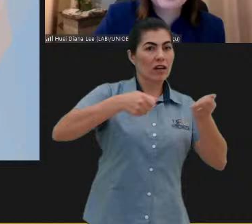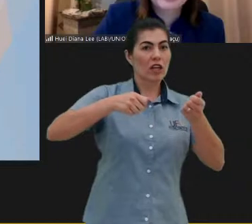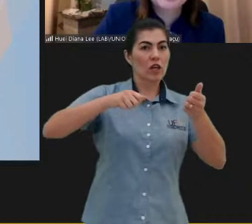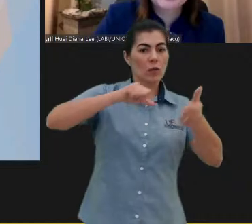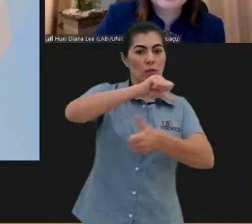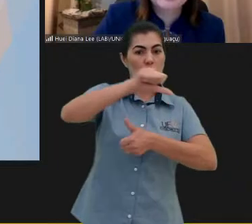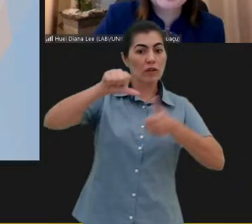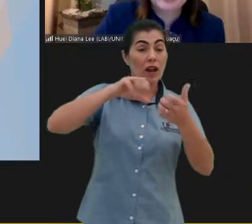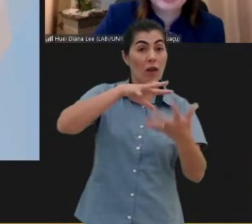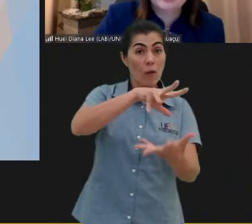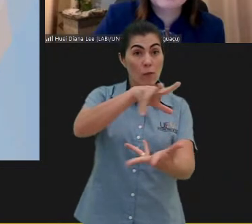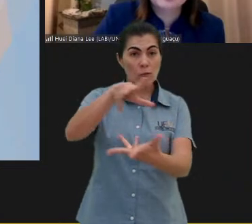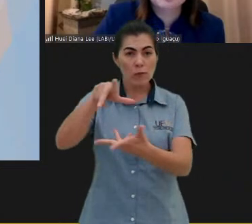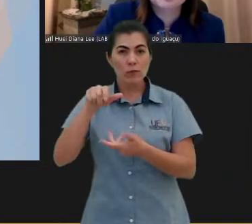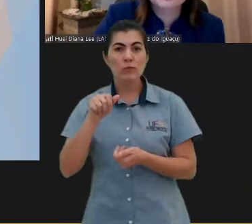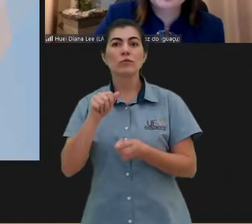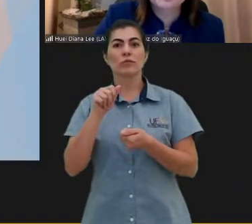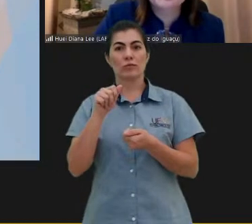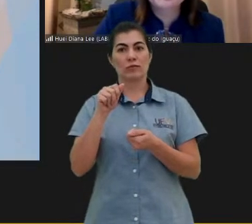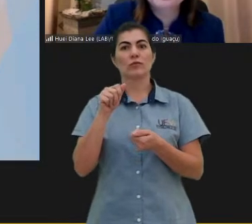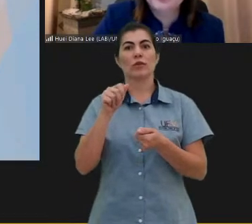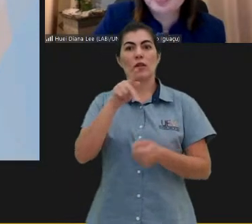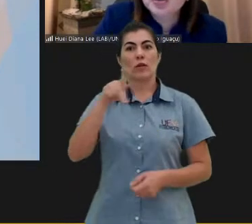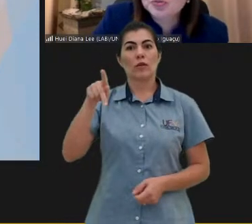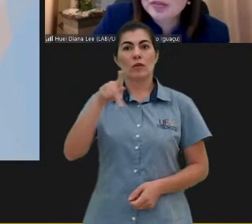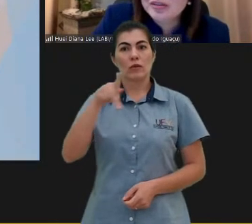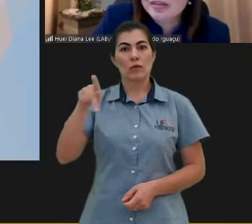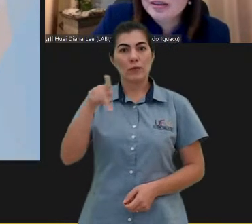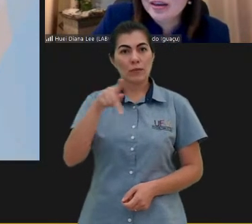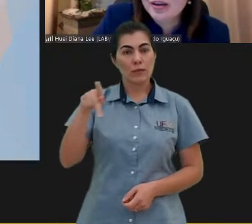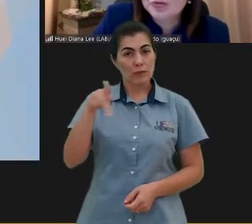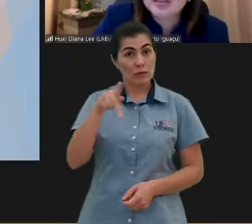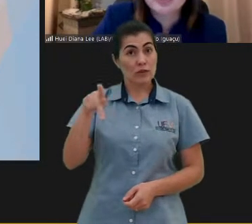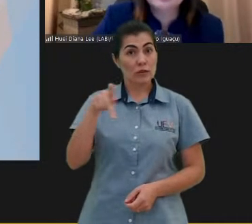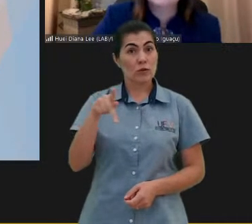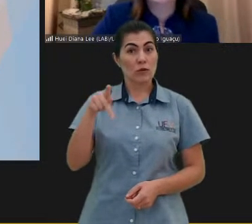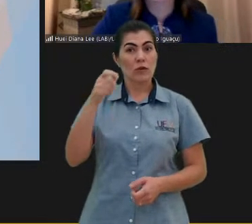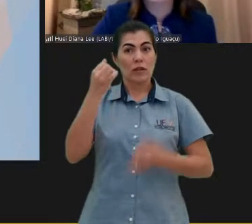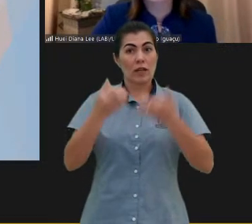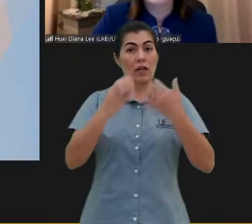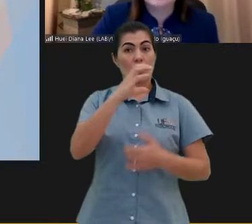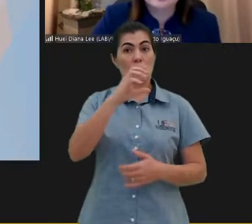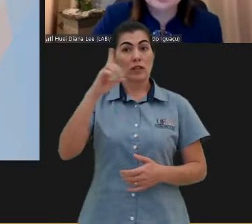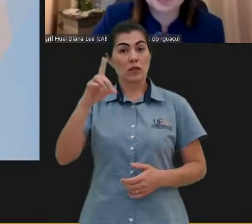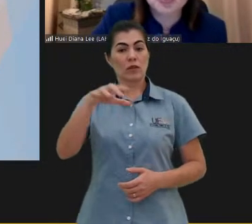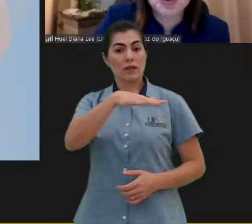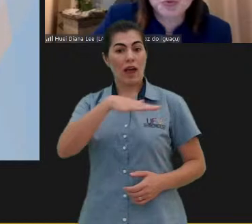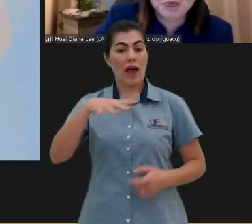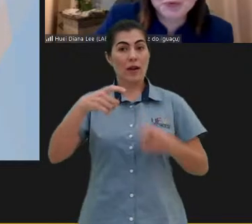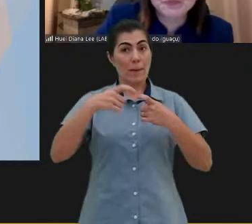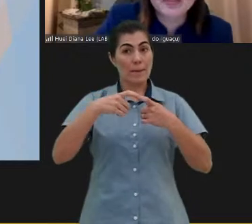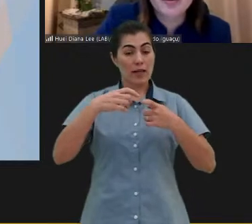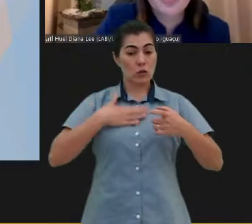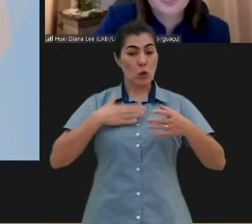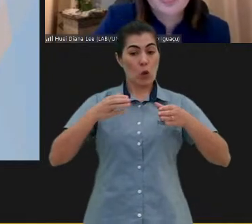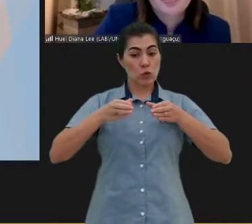Eu empresto aqui as palavras do professor Wu Feng Chung, que é coordenador da área médica aqui do nosso